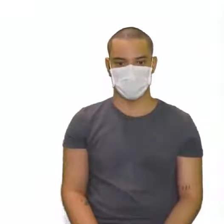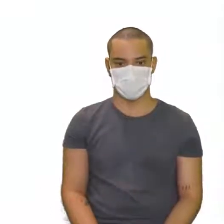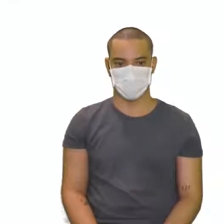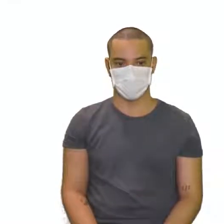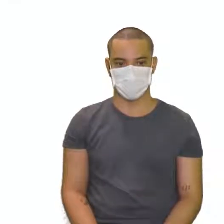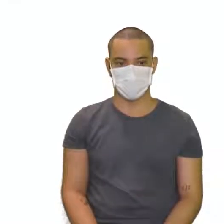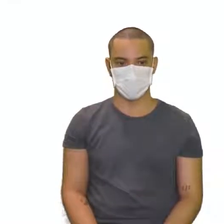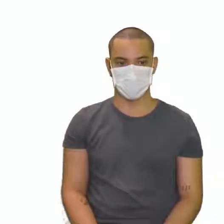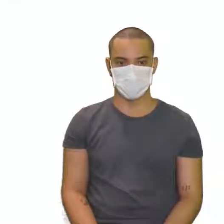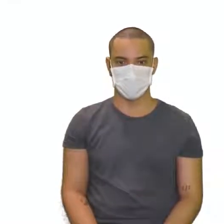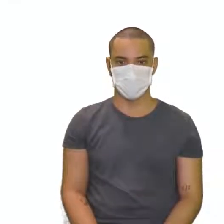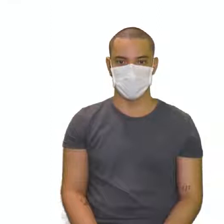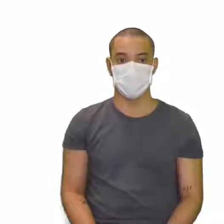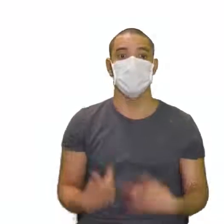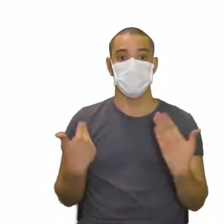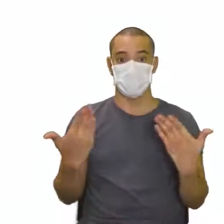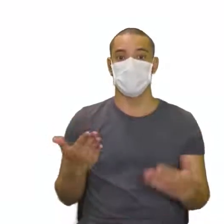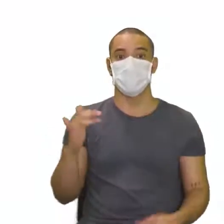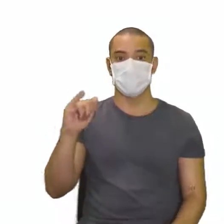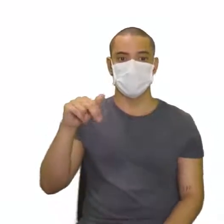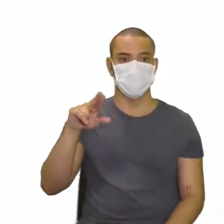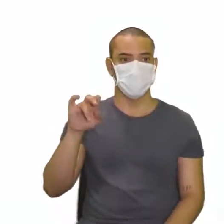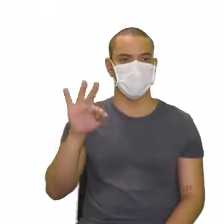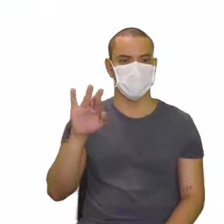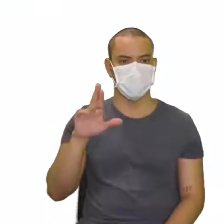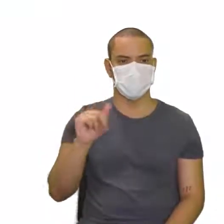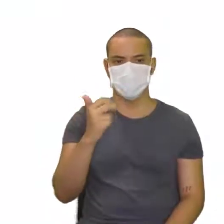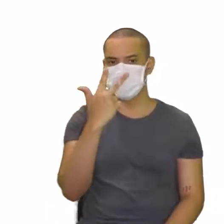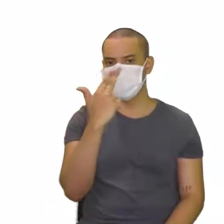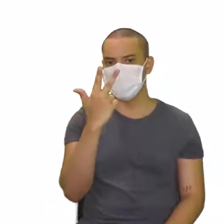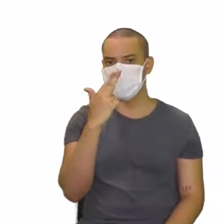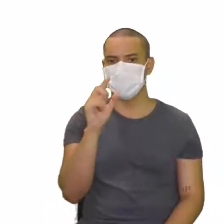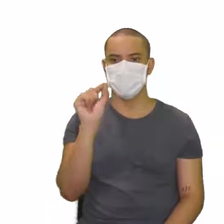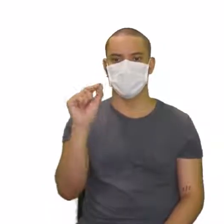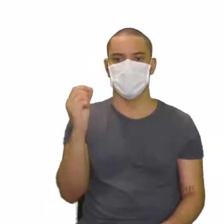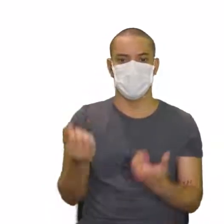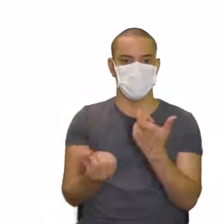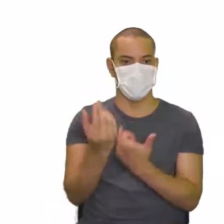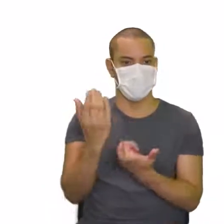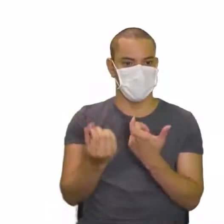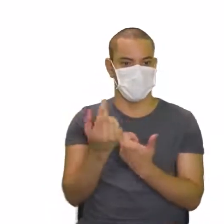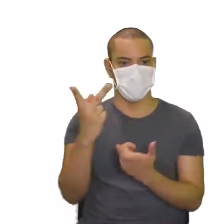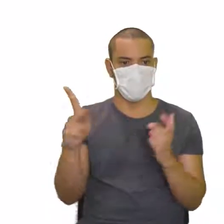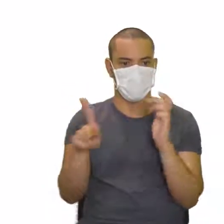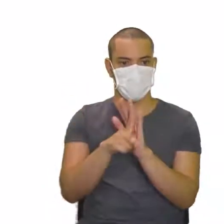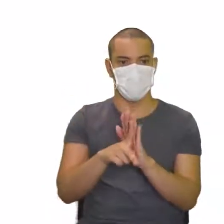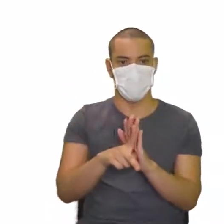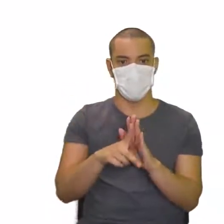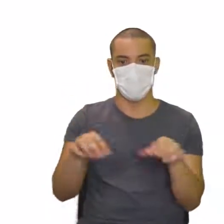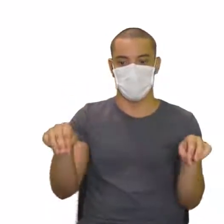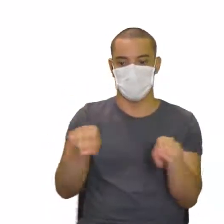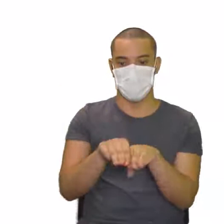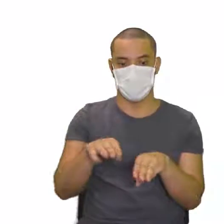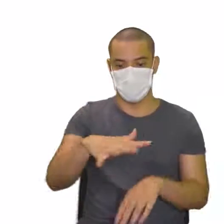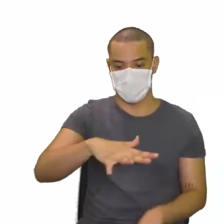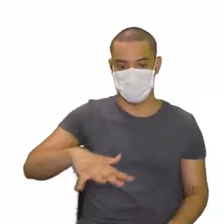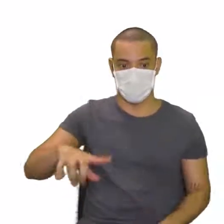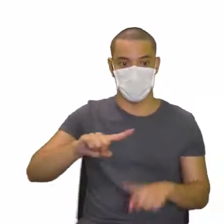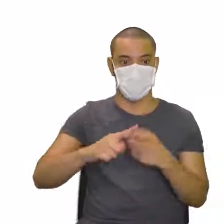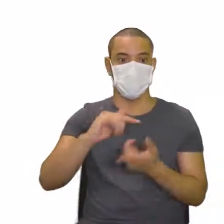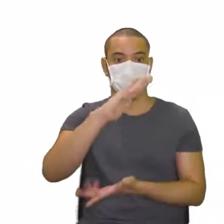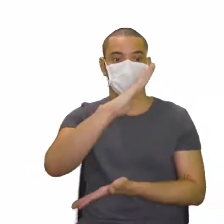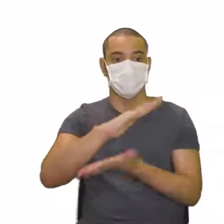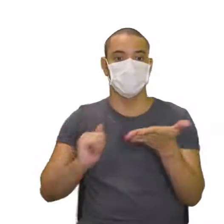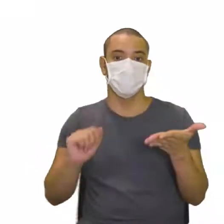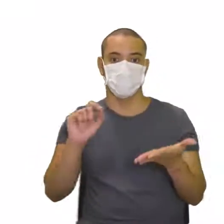Ok? Ah, professora, a indutância ficou praticamente, né, a fórmula do campo, mas só que sem a corrente porque a gente